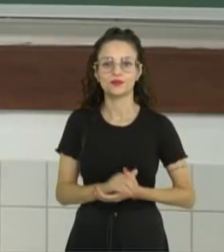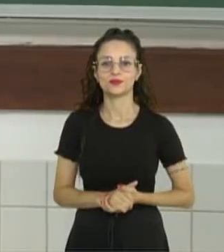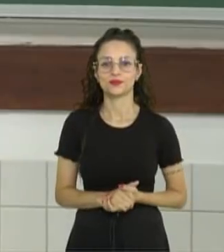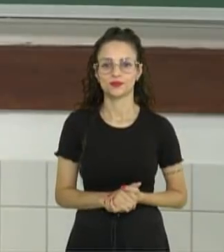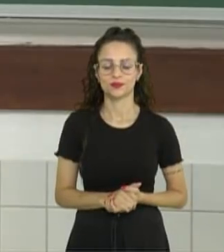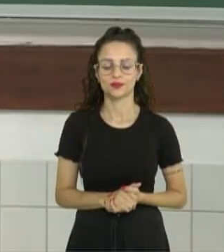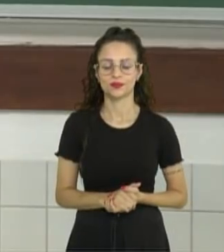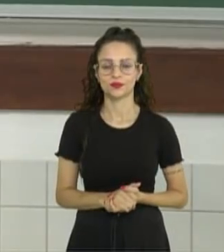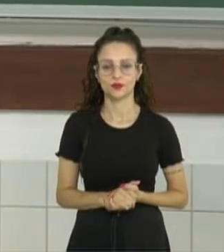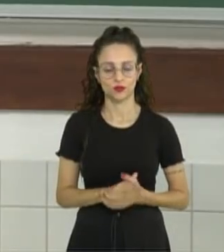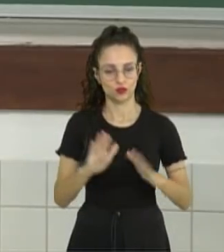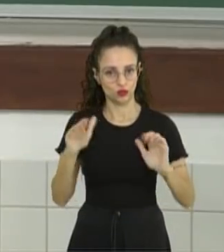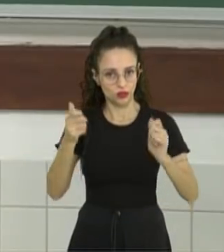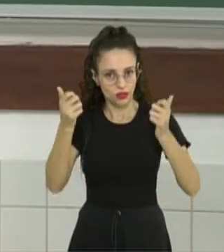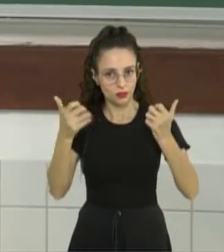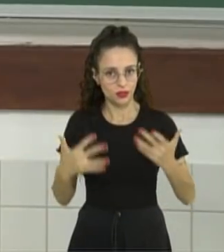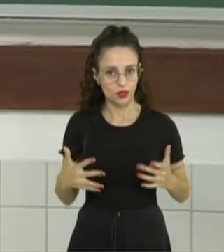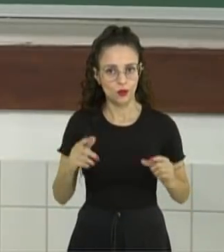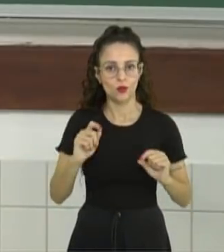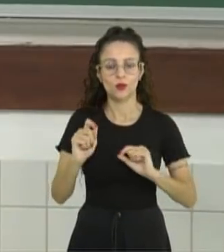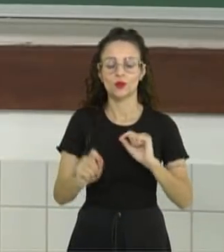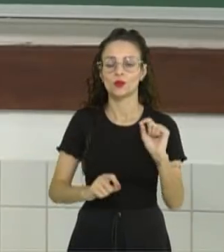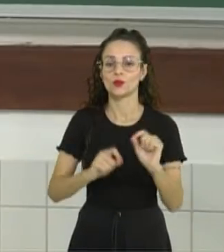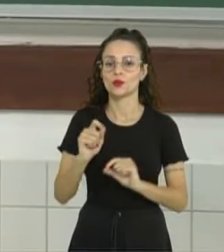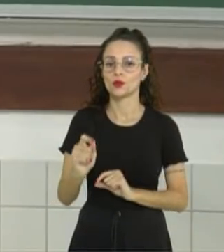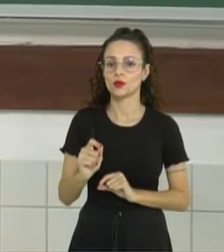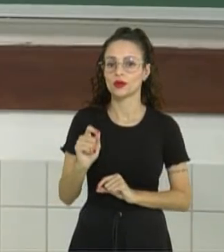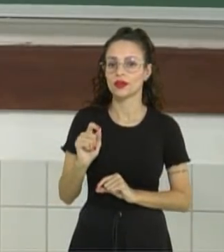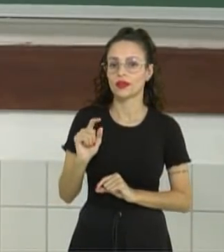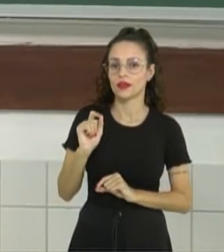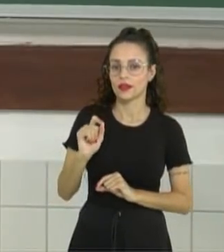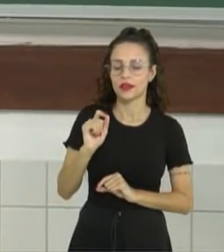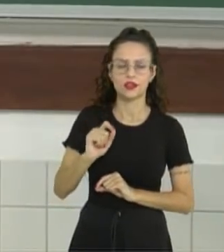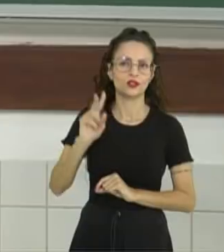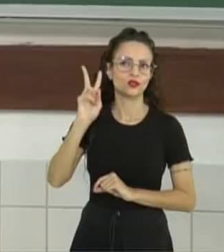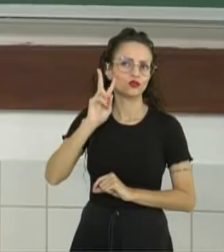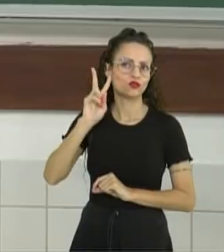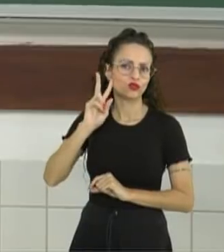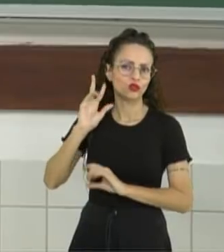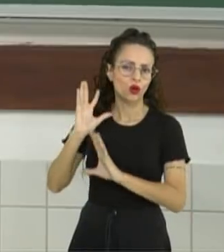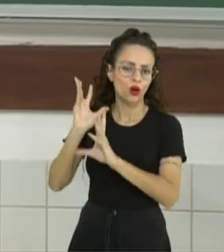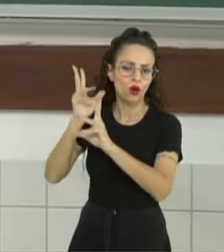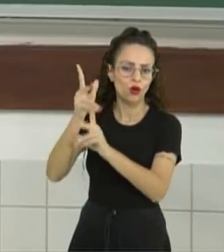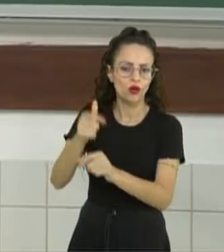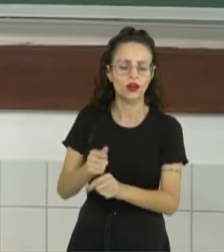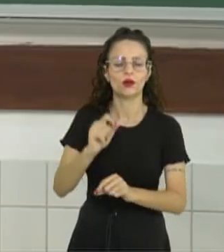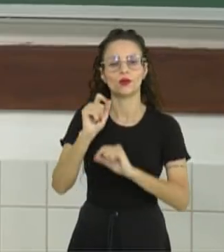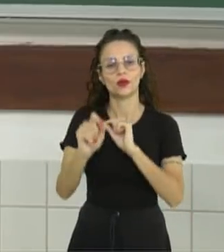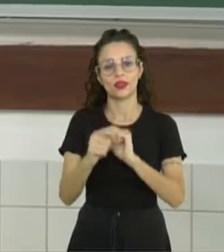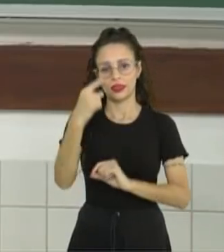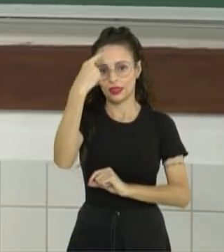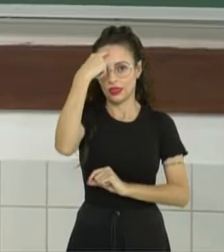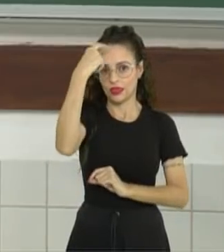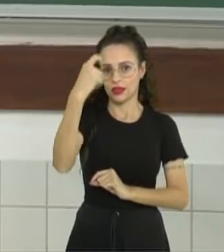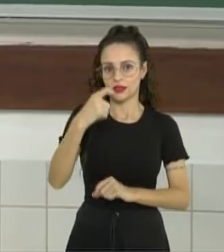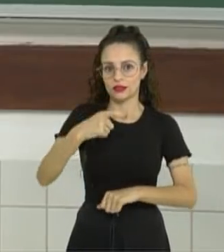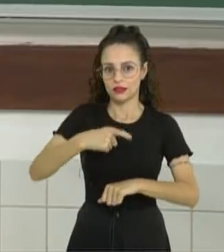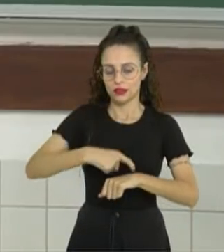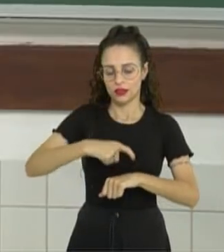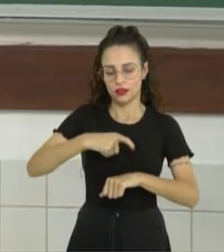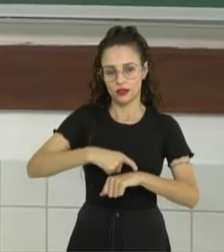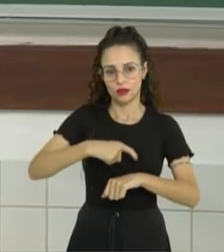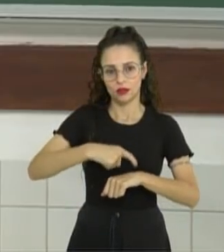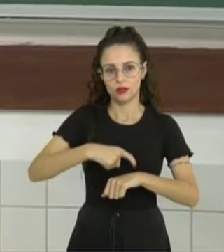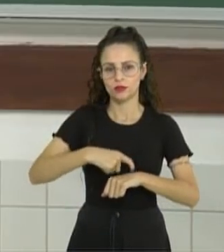falei, nós partimos da ideia que uma construção histórica, a ideia que o tempo pode